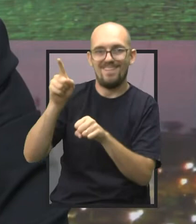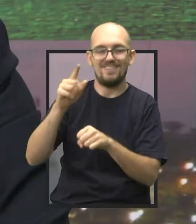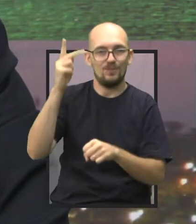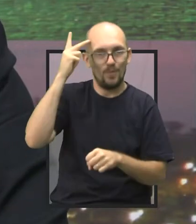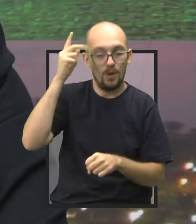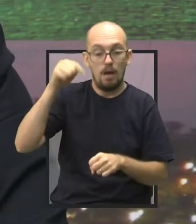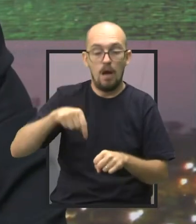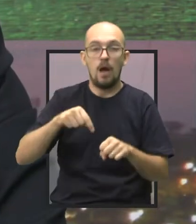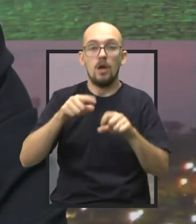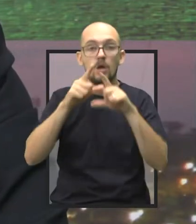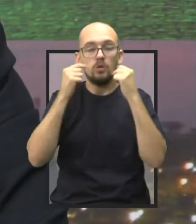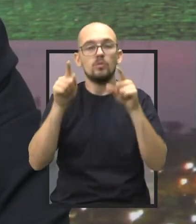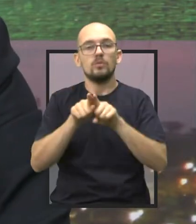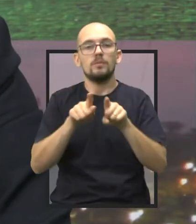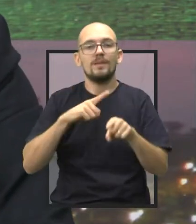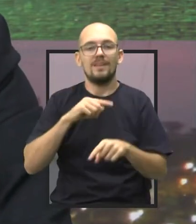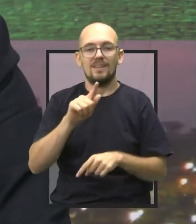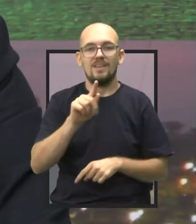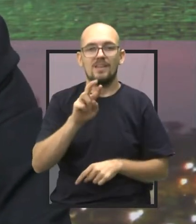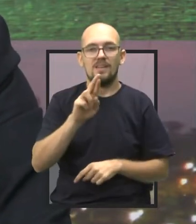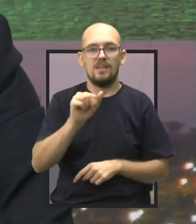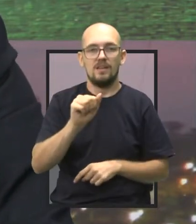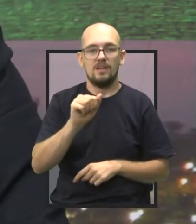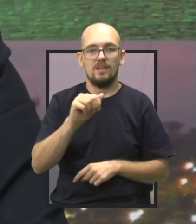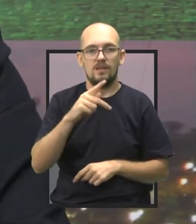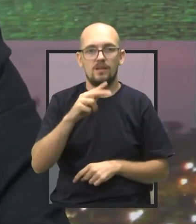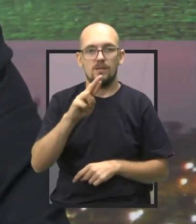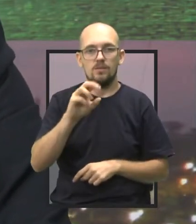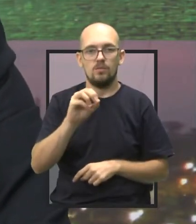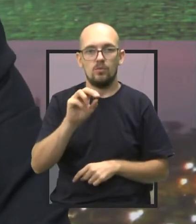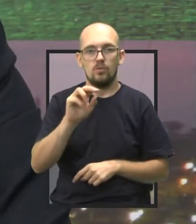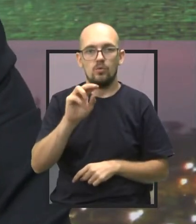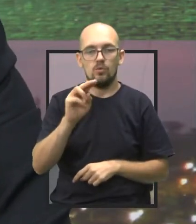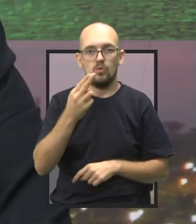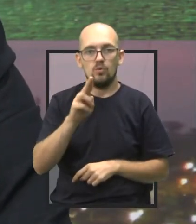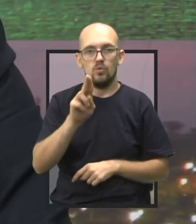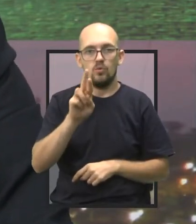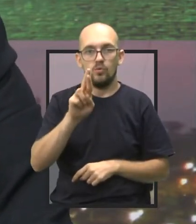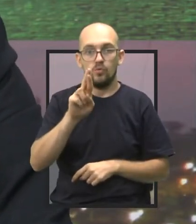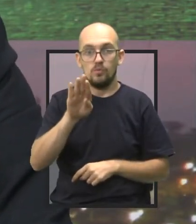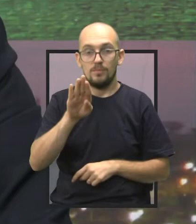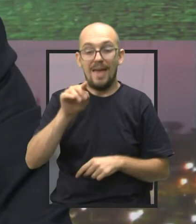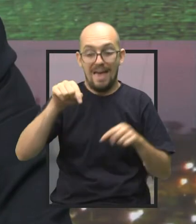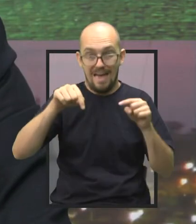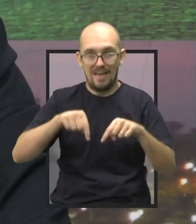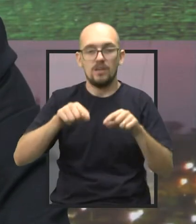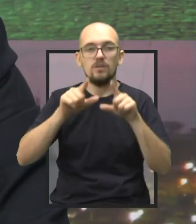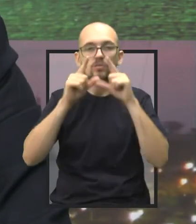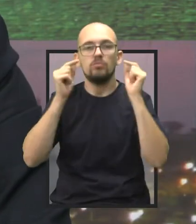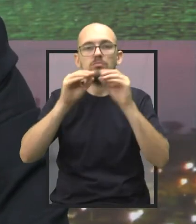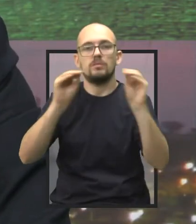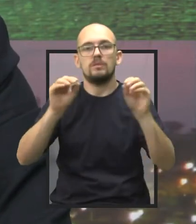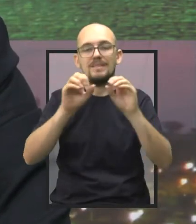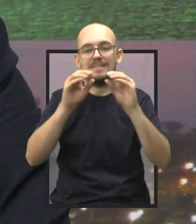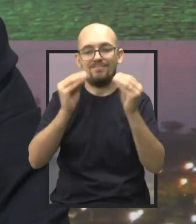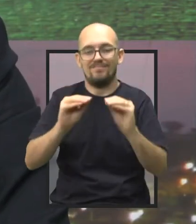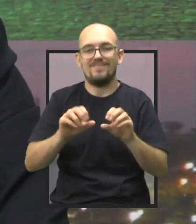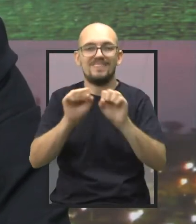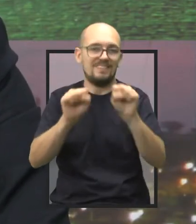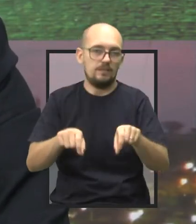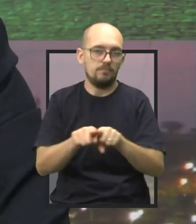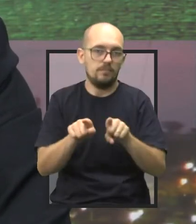gente tem o Guarapuab também para fazer isso. Uhum. E eu não poderia deixar de citar o Baleia, que nos